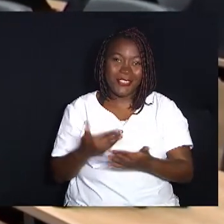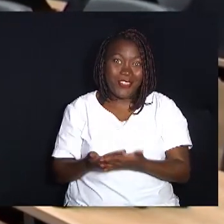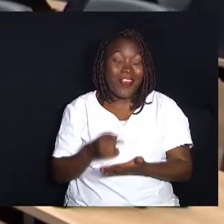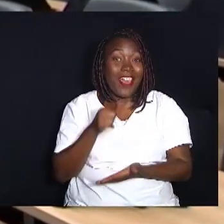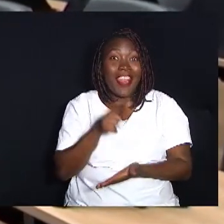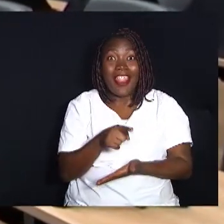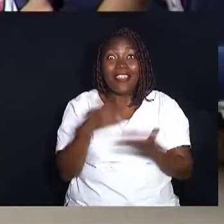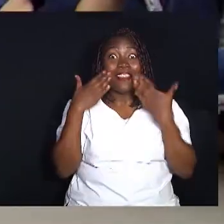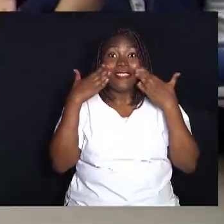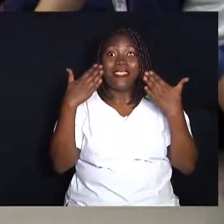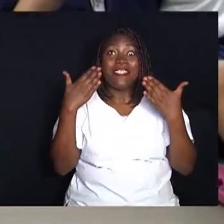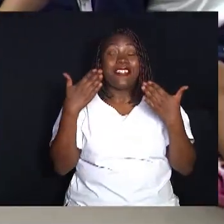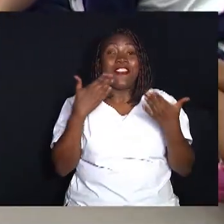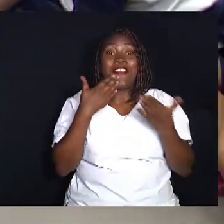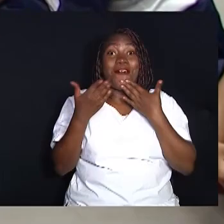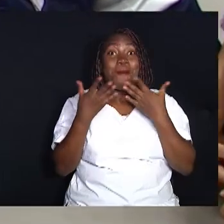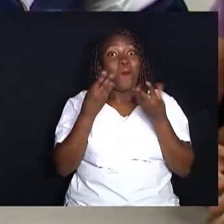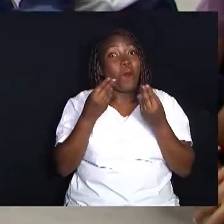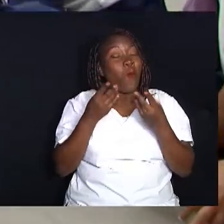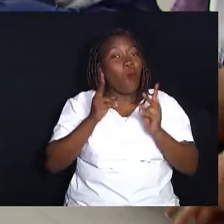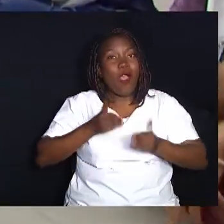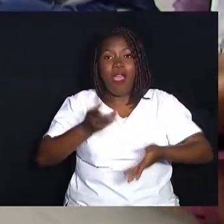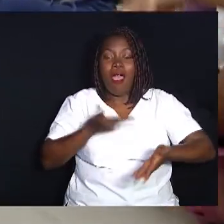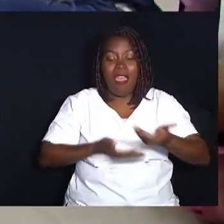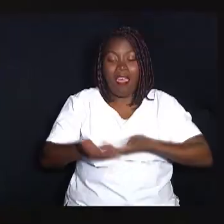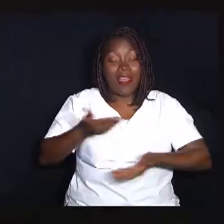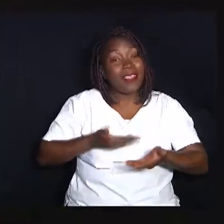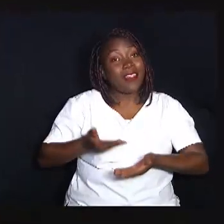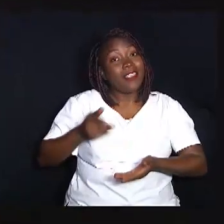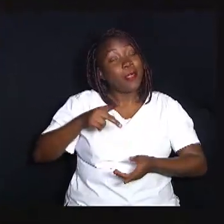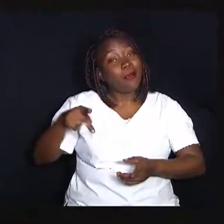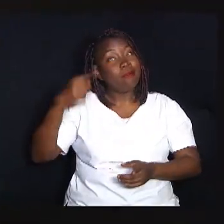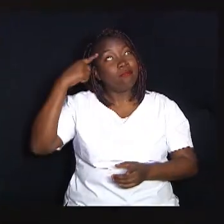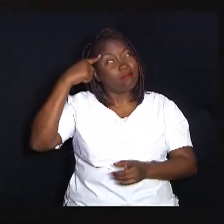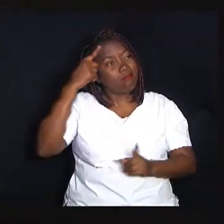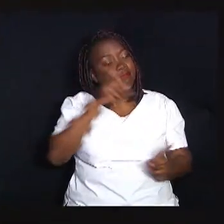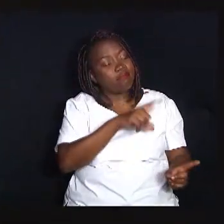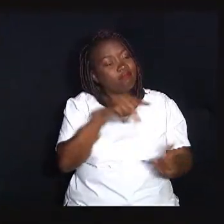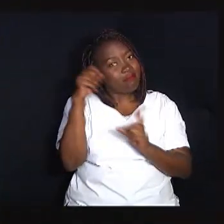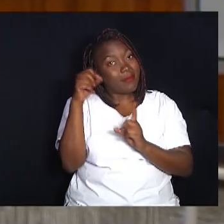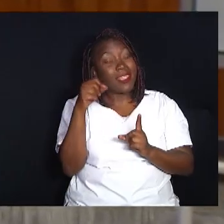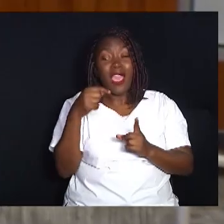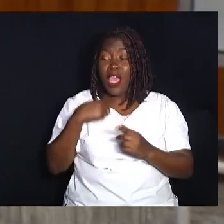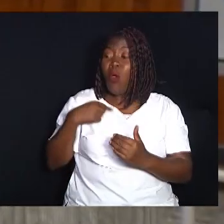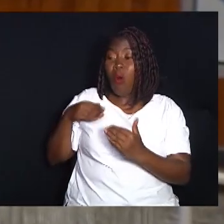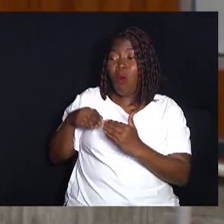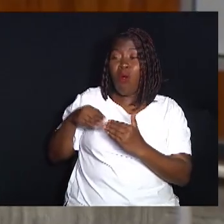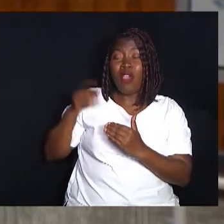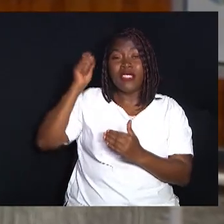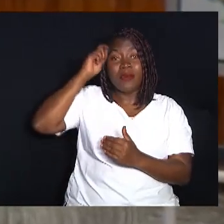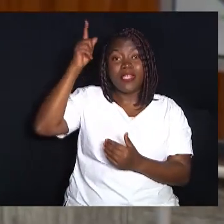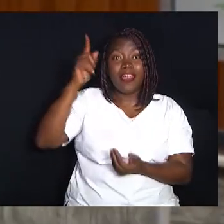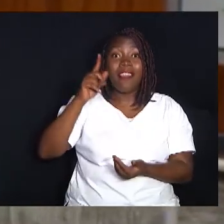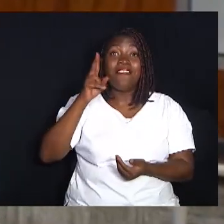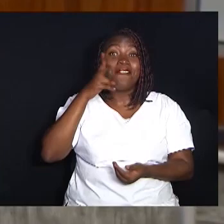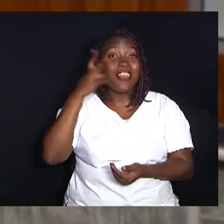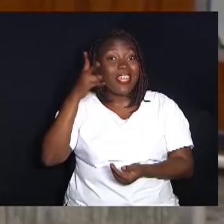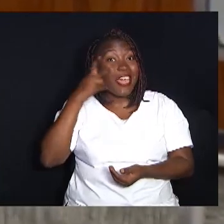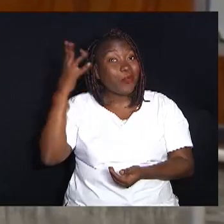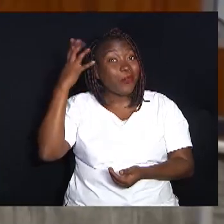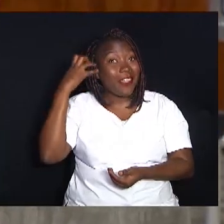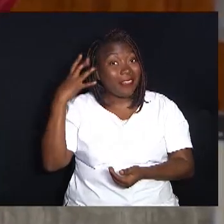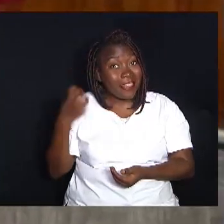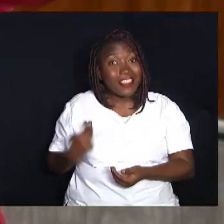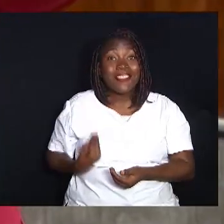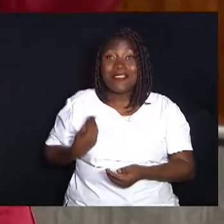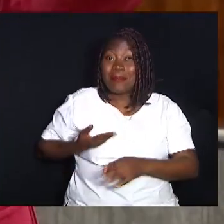que está sempre interagindo na escola, então ela achou também importante que ele viesse e eu concordei com a ideia. A vereadora Guida Calisto esteve